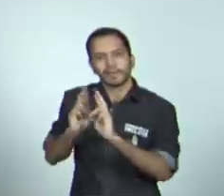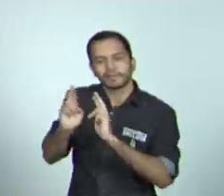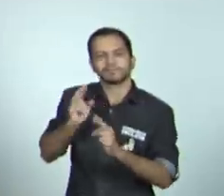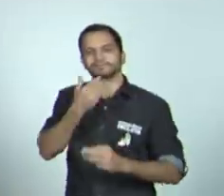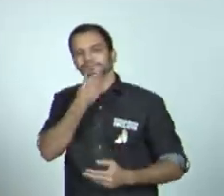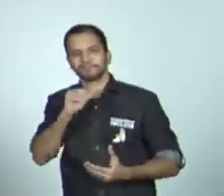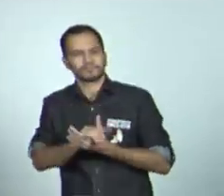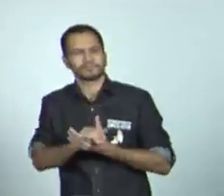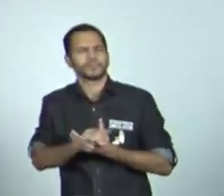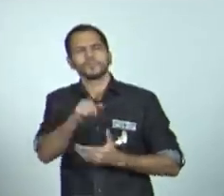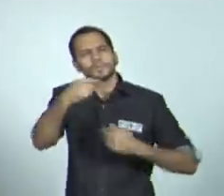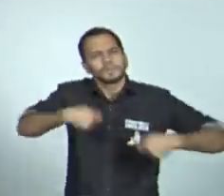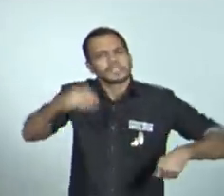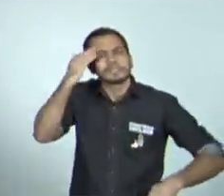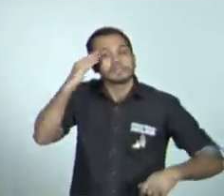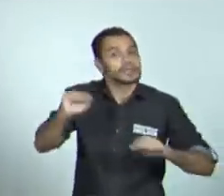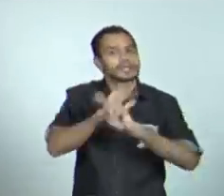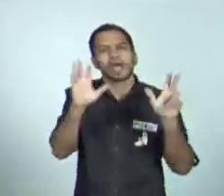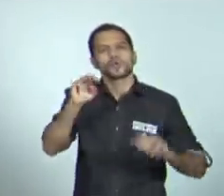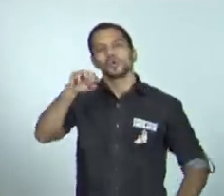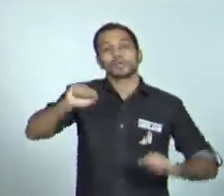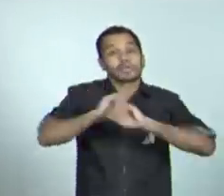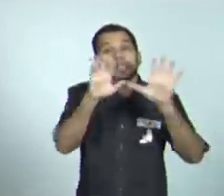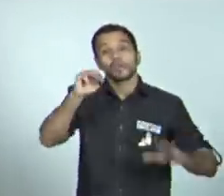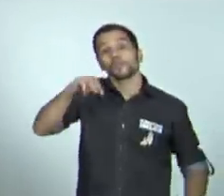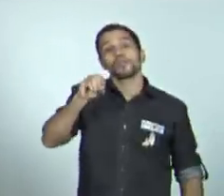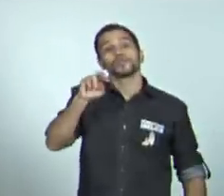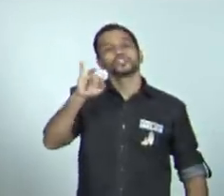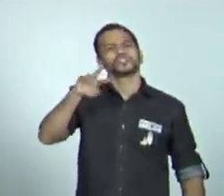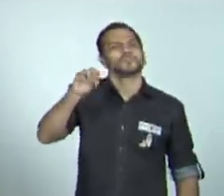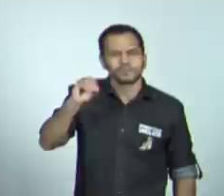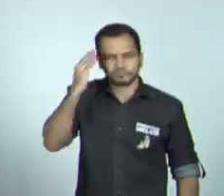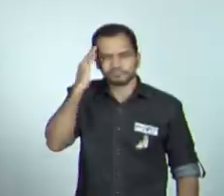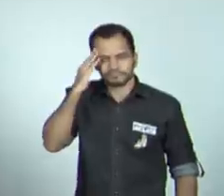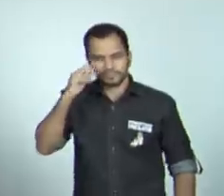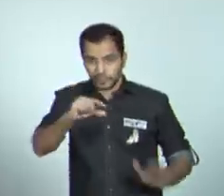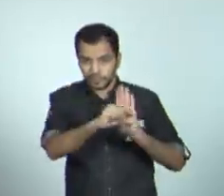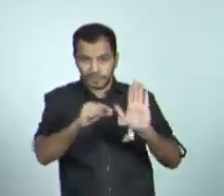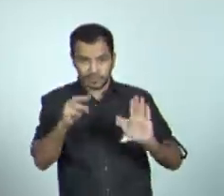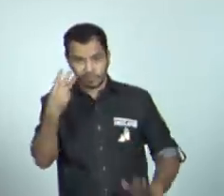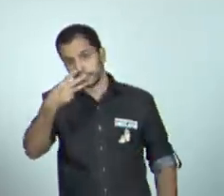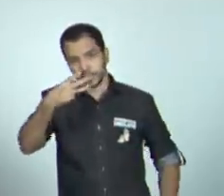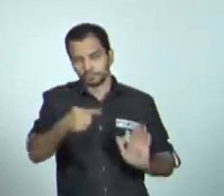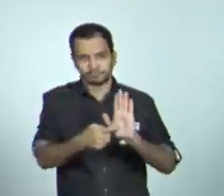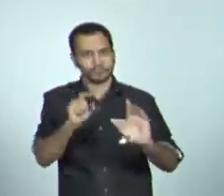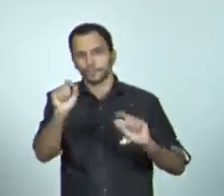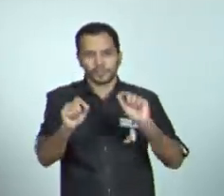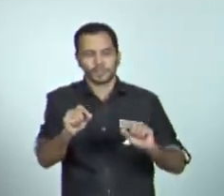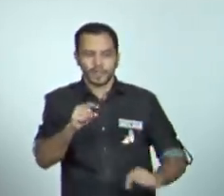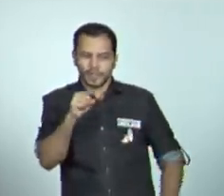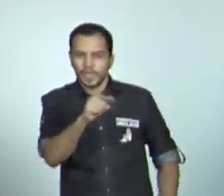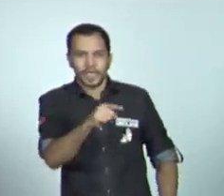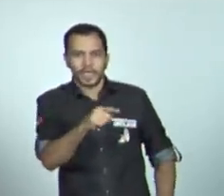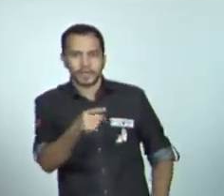então manga também versículo 3 do versículo 3 dias assim vendo que isso agradava aos judeus prosseguiu prendendo também é